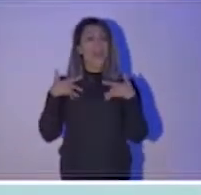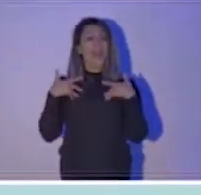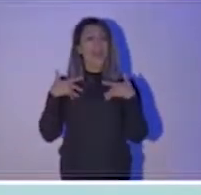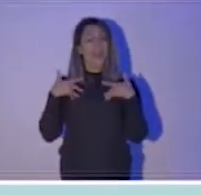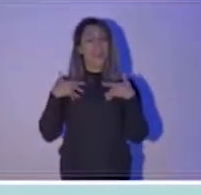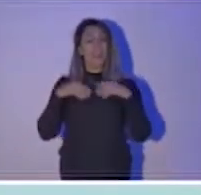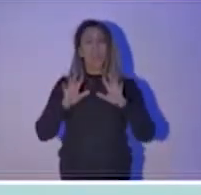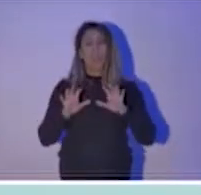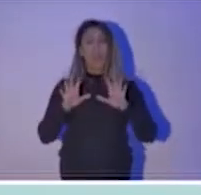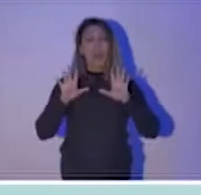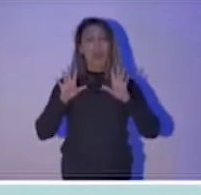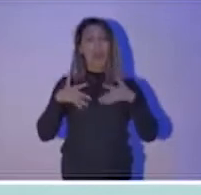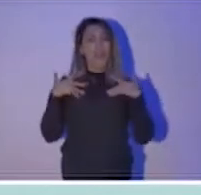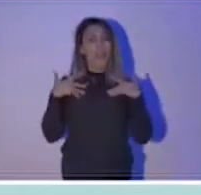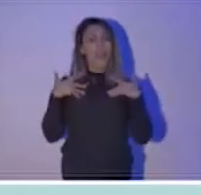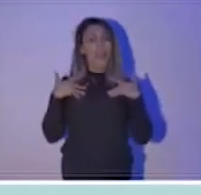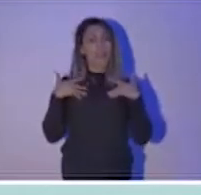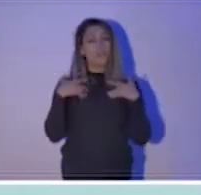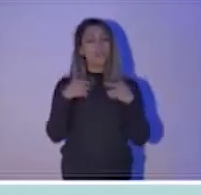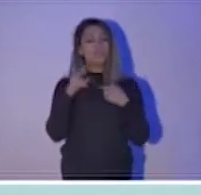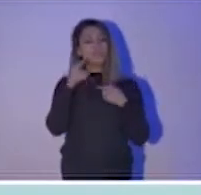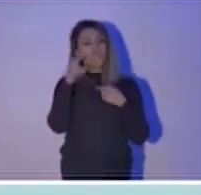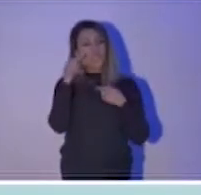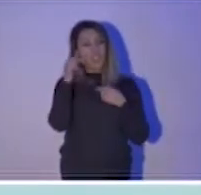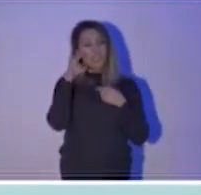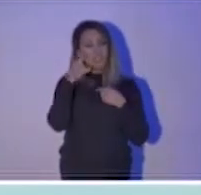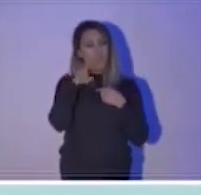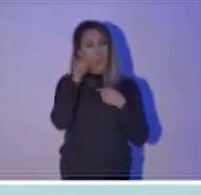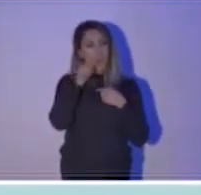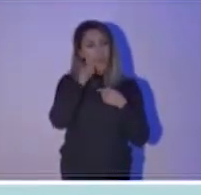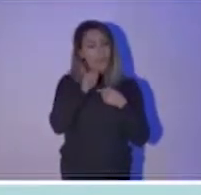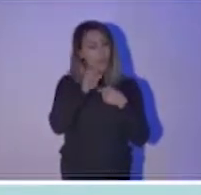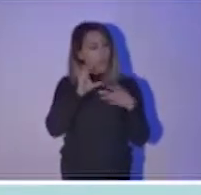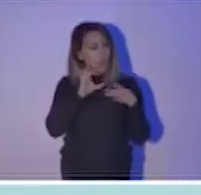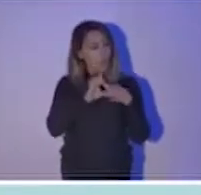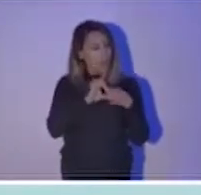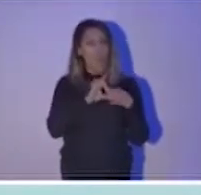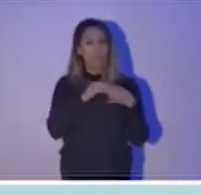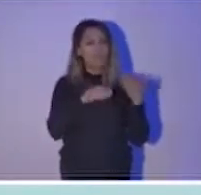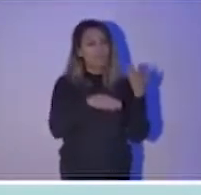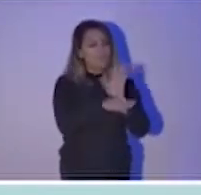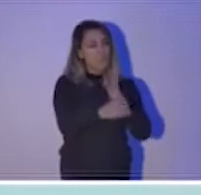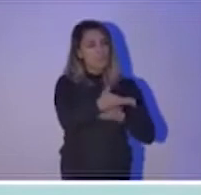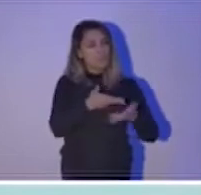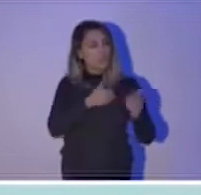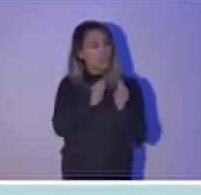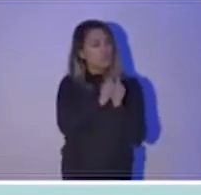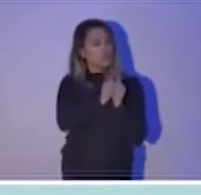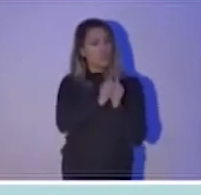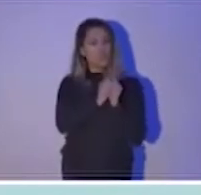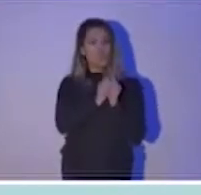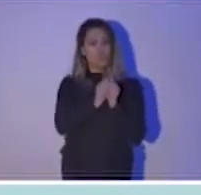Ana Selva e digo assim, olha, Ana Selva, ninguém larga a mão de ninguém, porque nós vamos junto nessa história, e isso dá muita força.